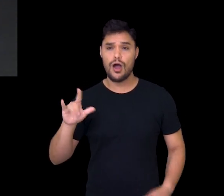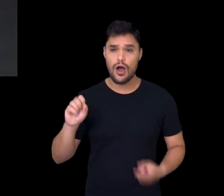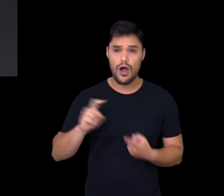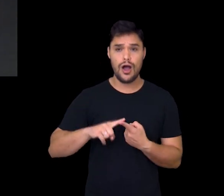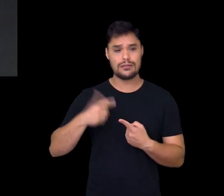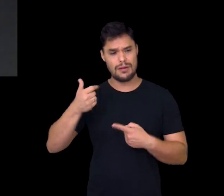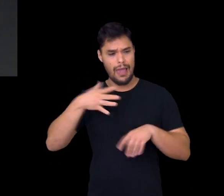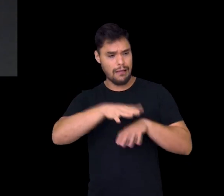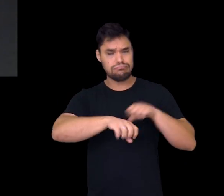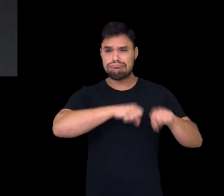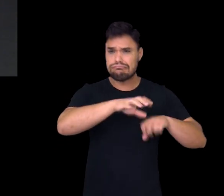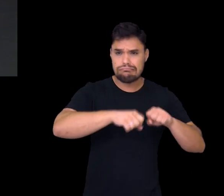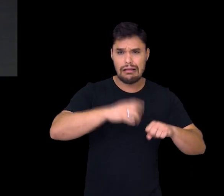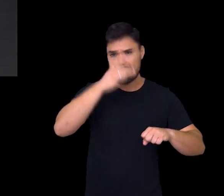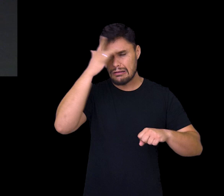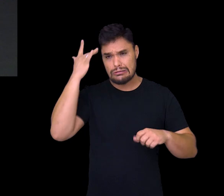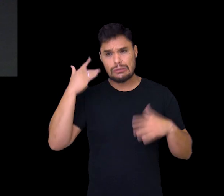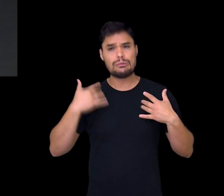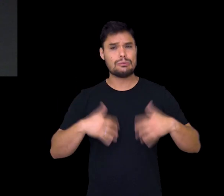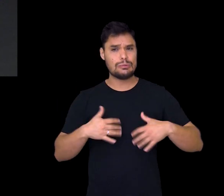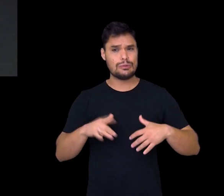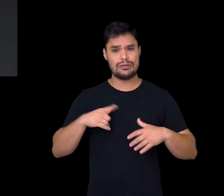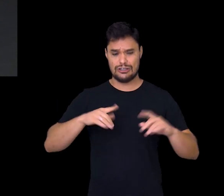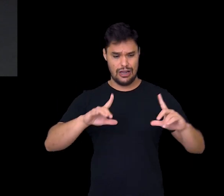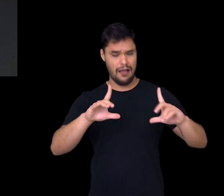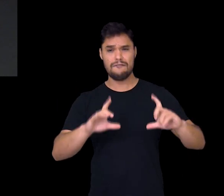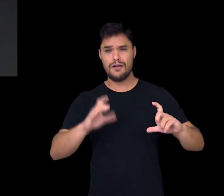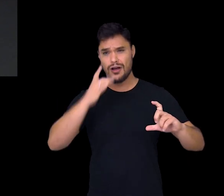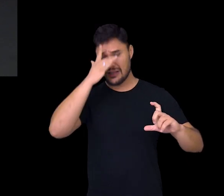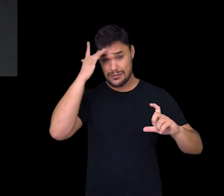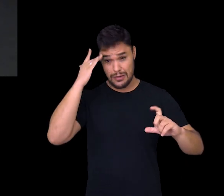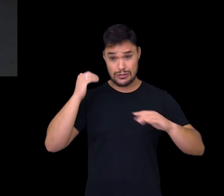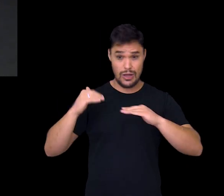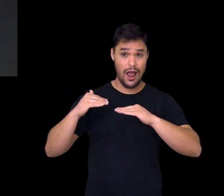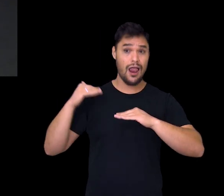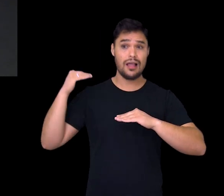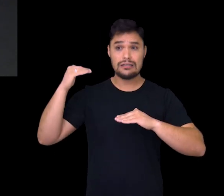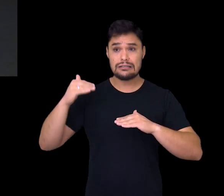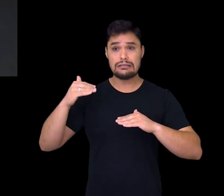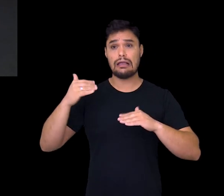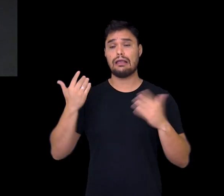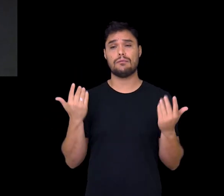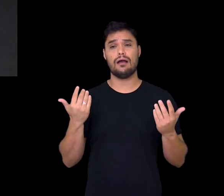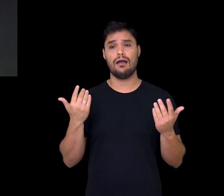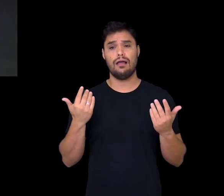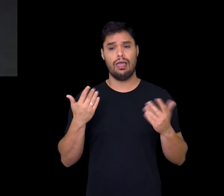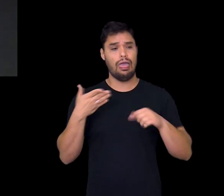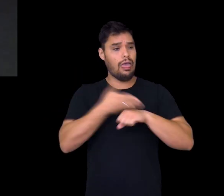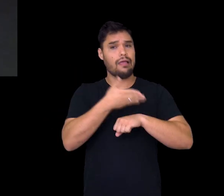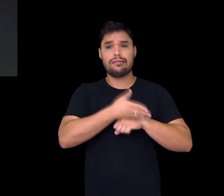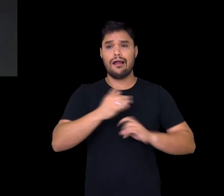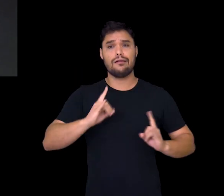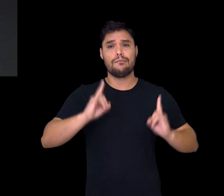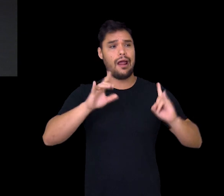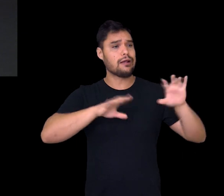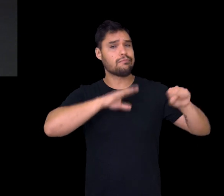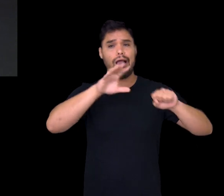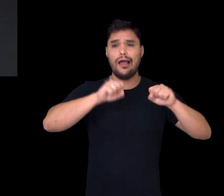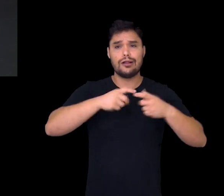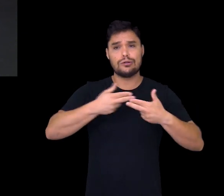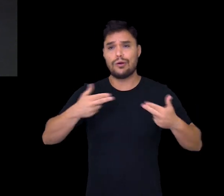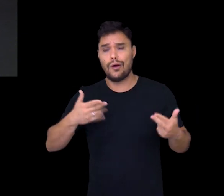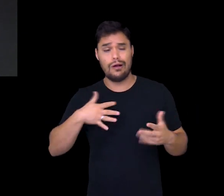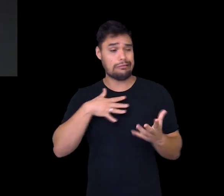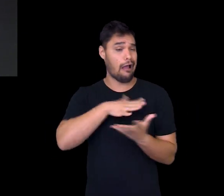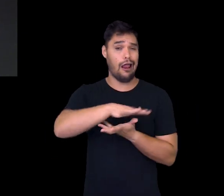gente lá em cima. Então nós tínhamos aquela foto, as pessoas lá em cima tomando todo o prédio, conquistando aquilo tudo, e aquela confusão,